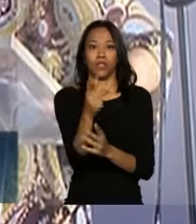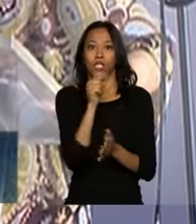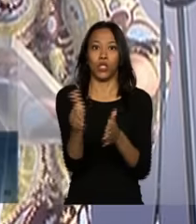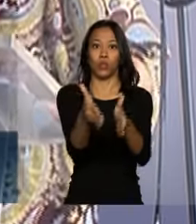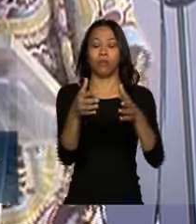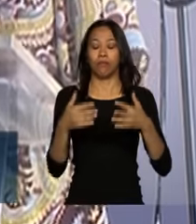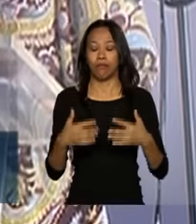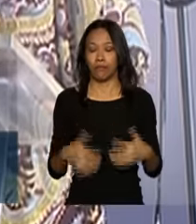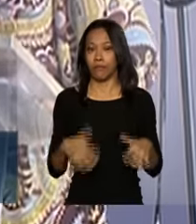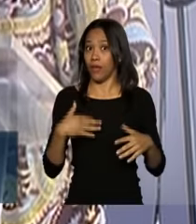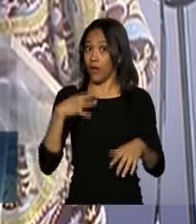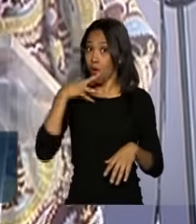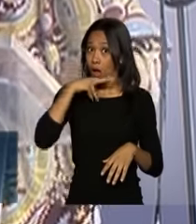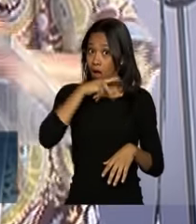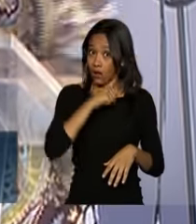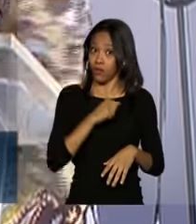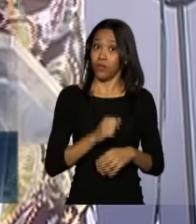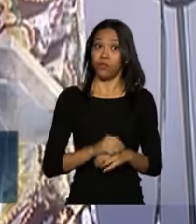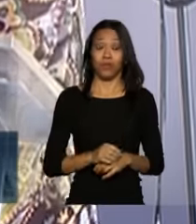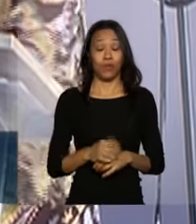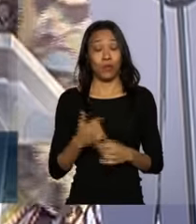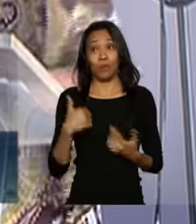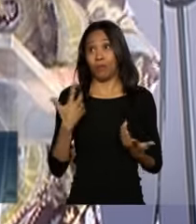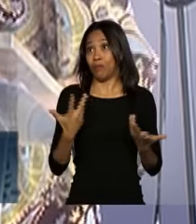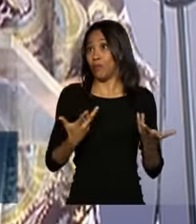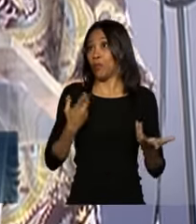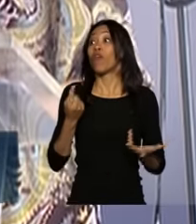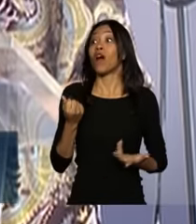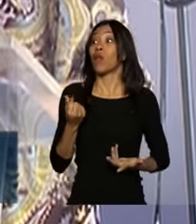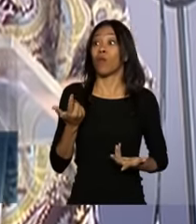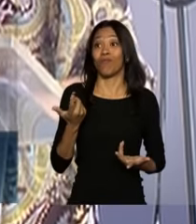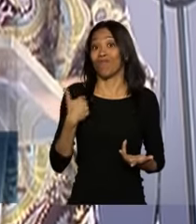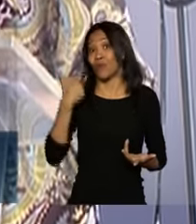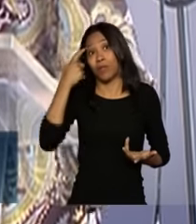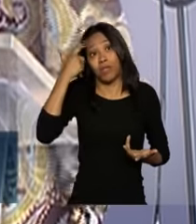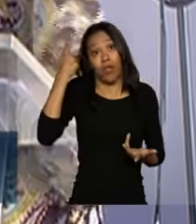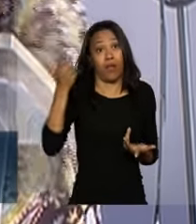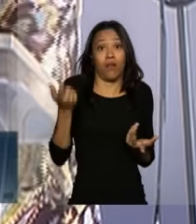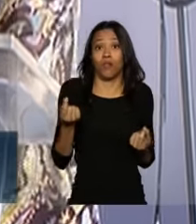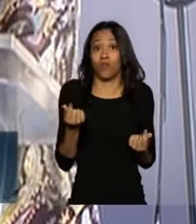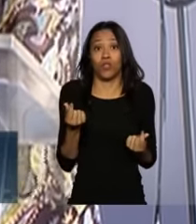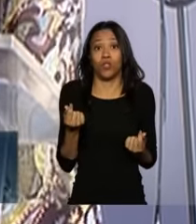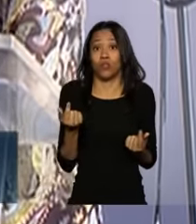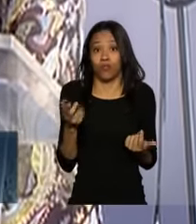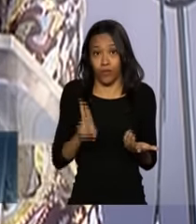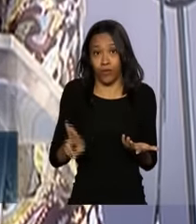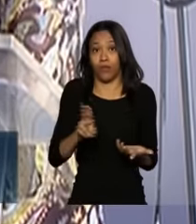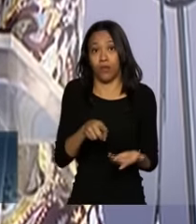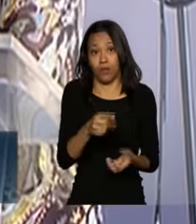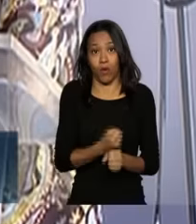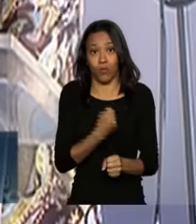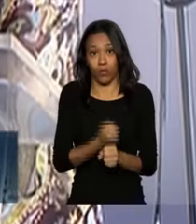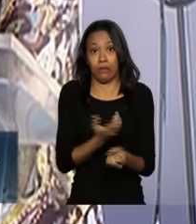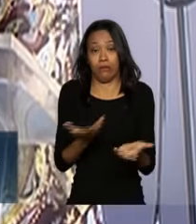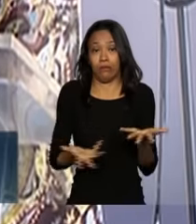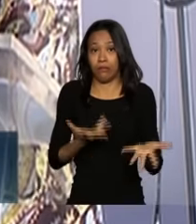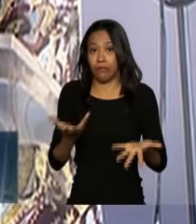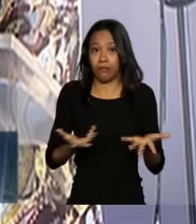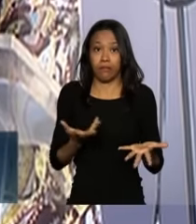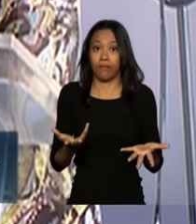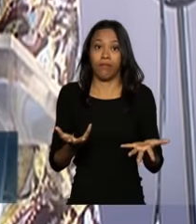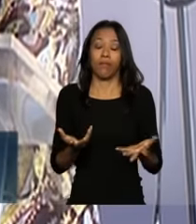vai ser mais ou menos, prefeito, não tenho ideia assim do valor, mas acho, prefeito, que